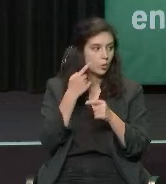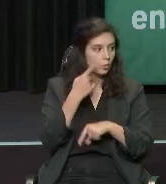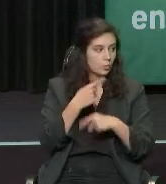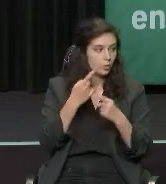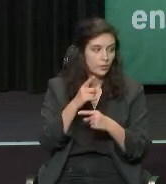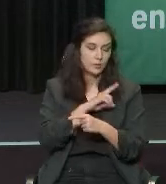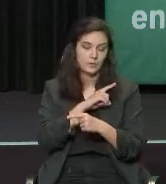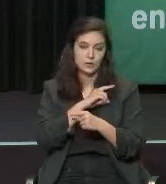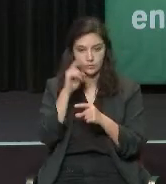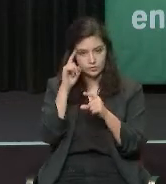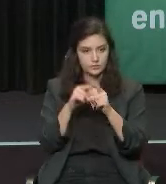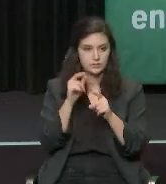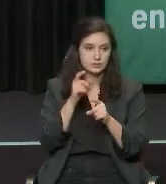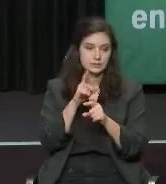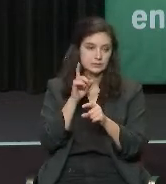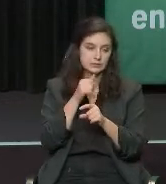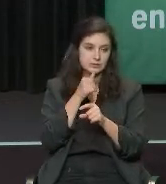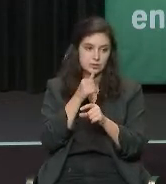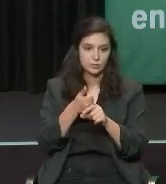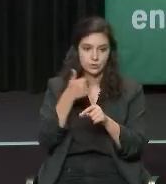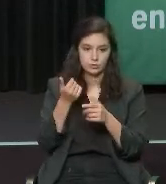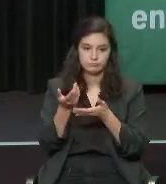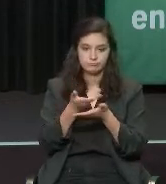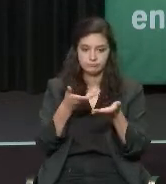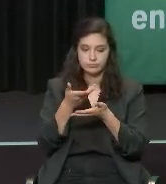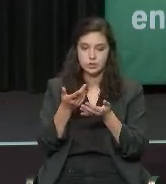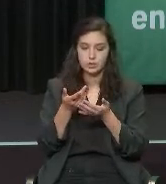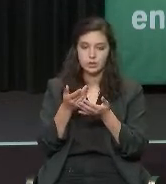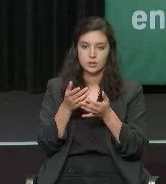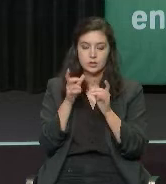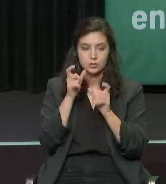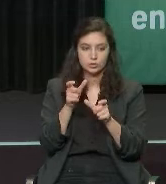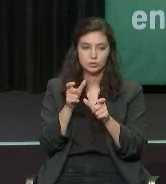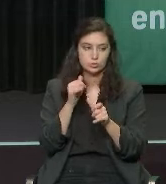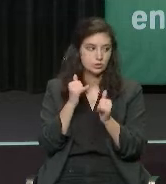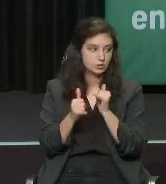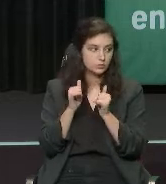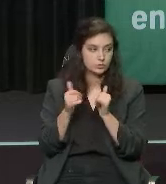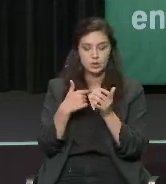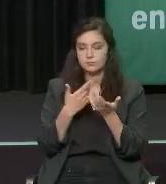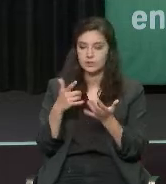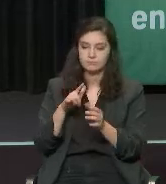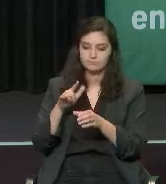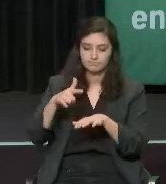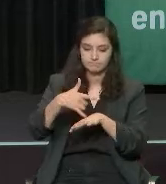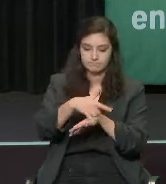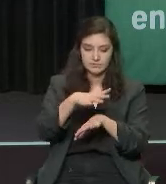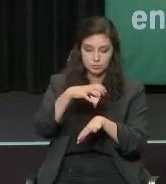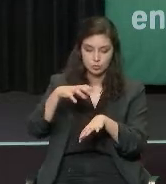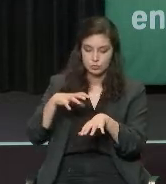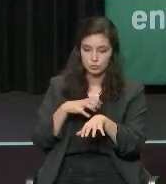para tomar a melhor decisão na afetação dos recursos, na governança do risco. Nós entendemos que as imagens de satélite ou os dados de observação da